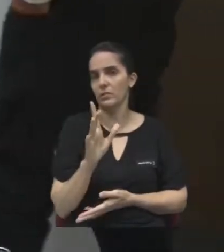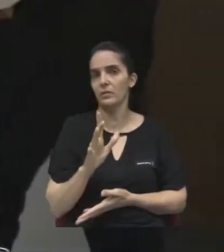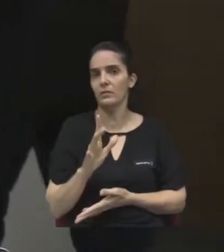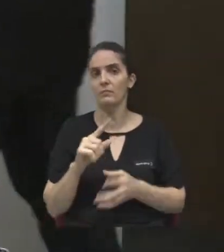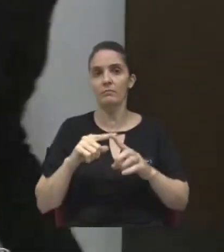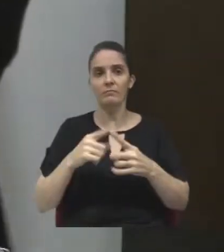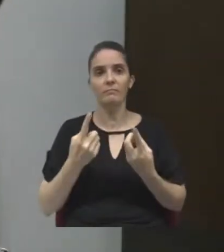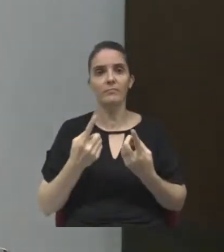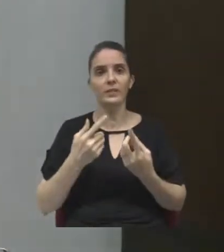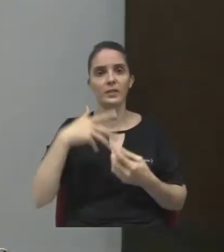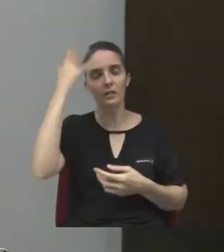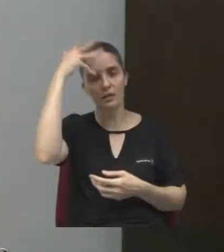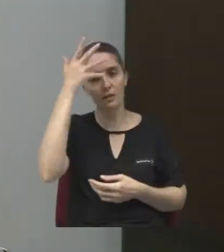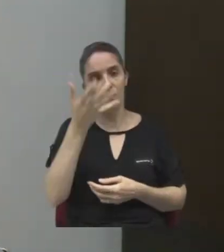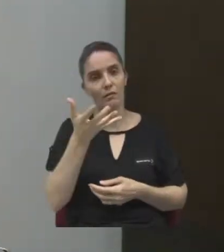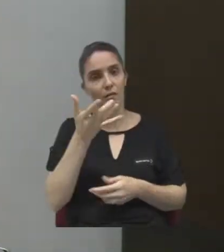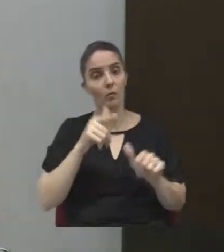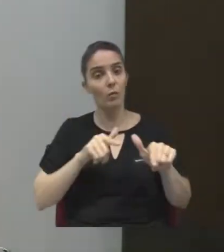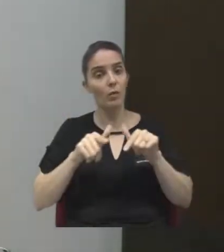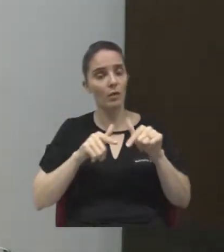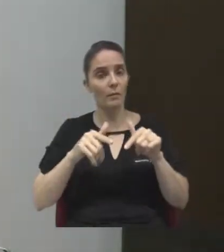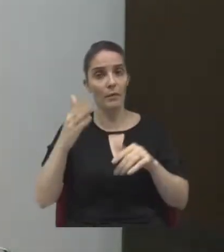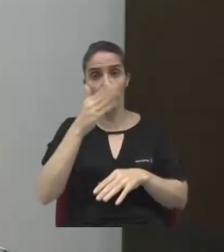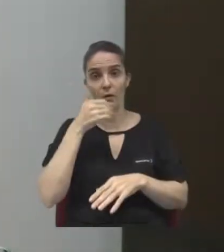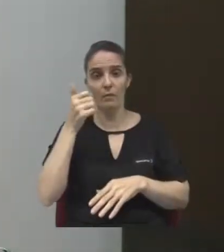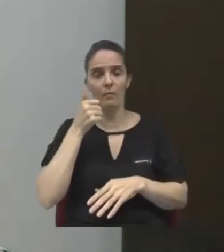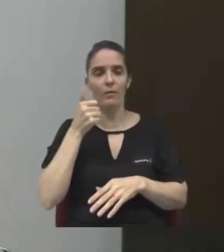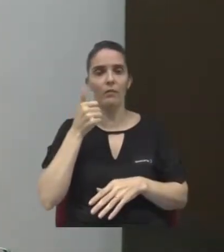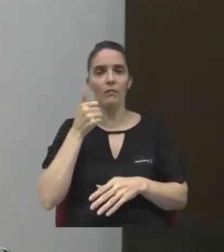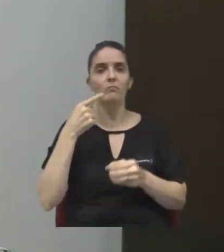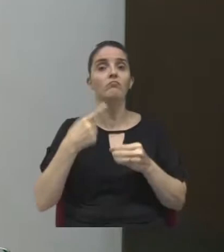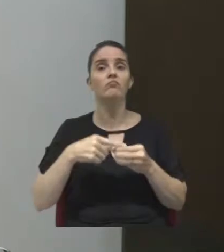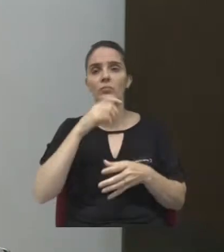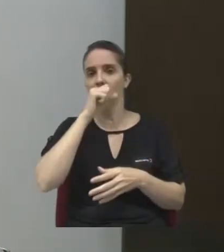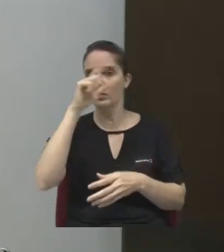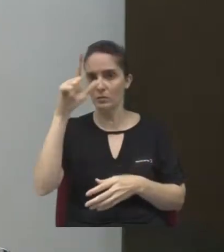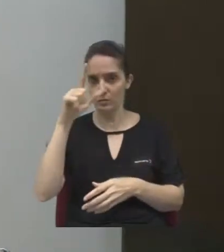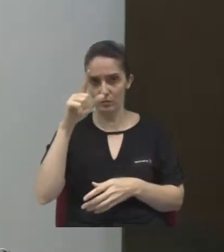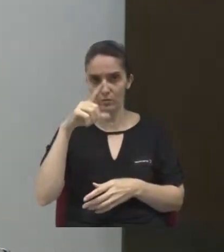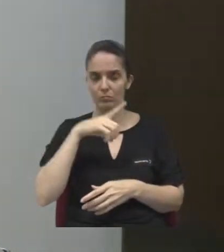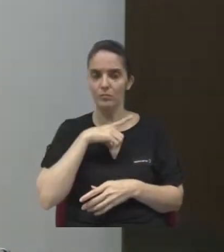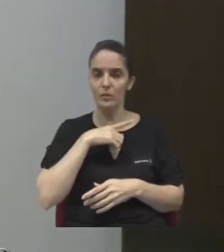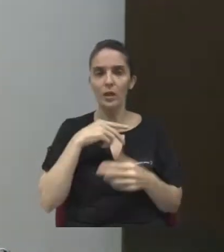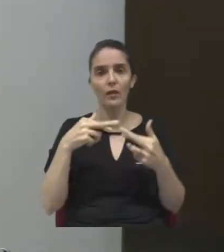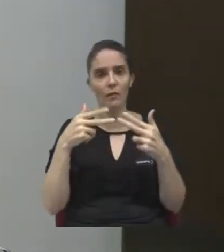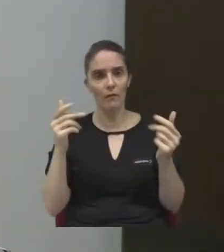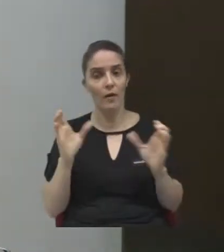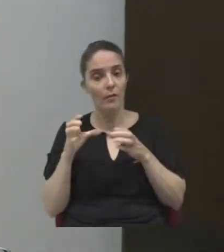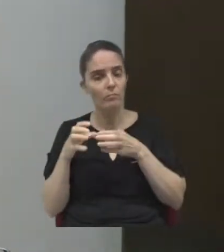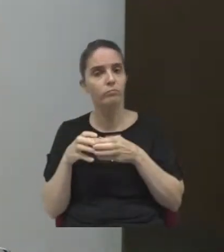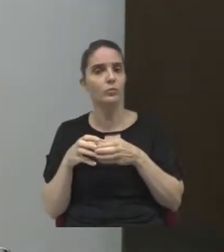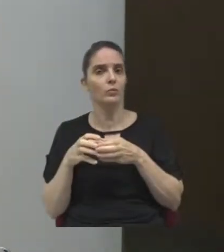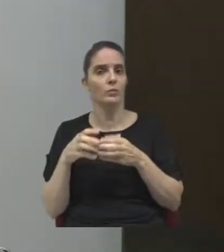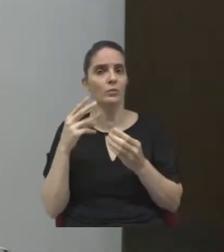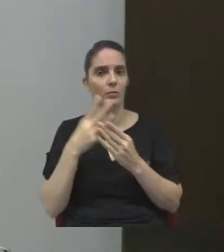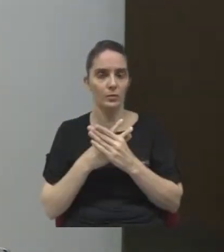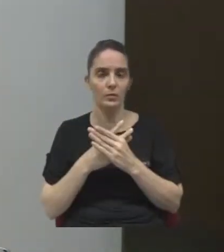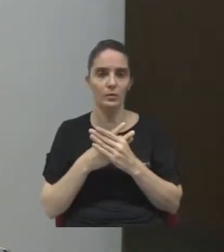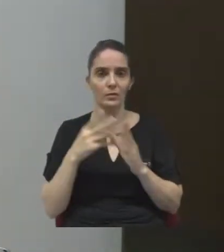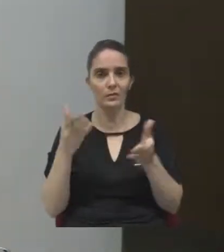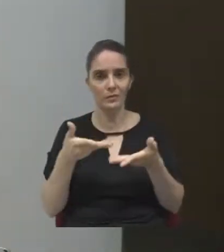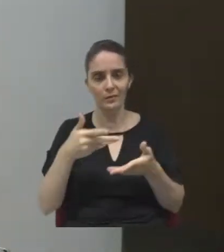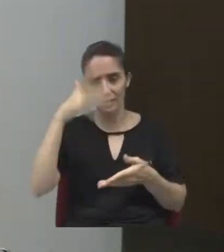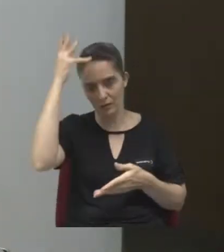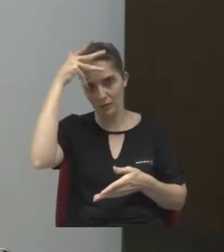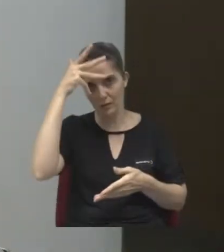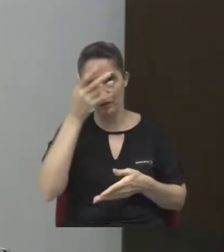melhor para a cidade de Limeira. Como eu sei que existem várias bandeiras nessa casa, eu me propus a trabalhar